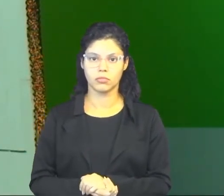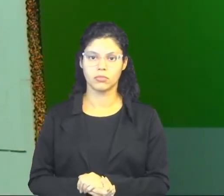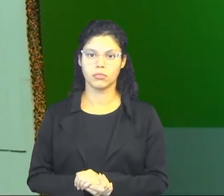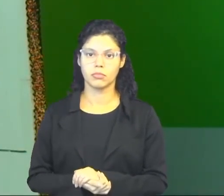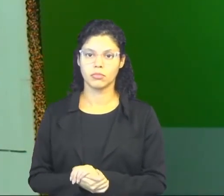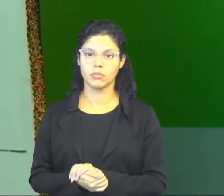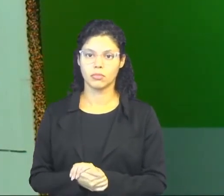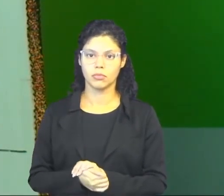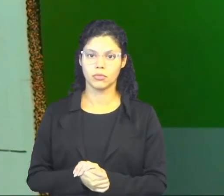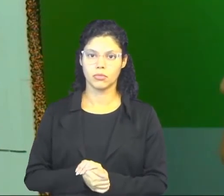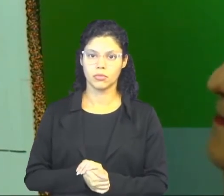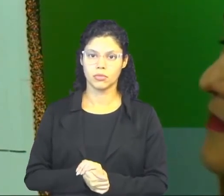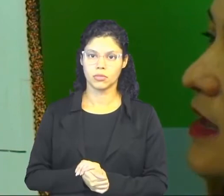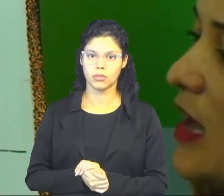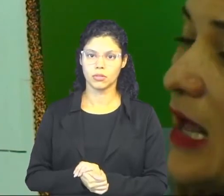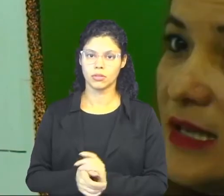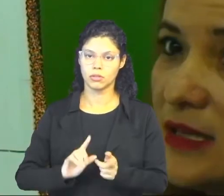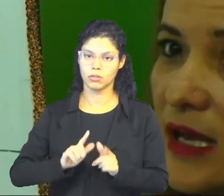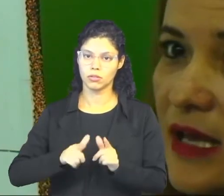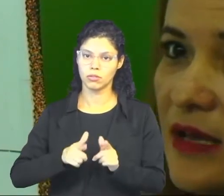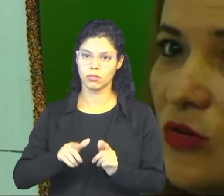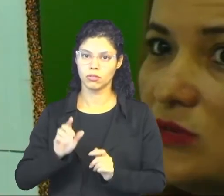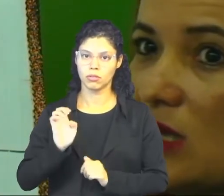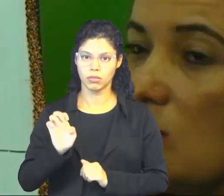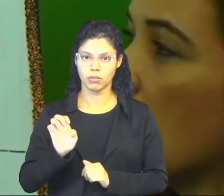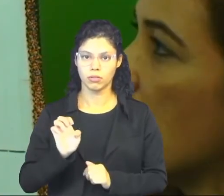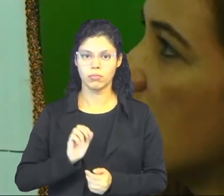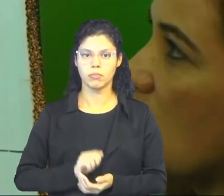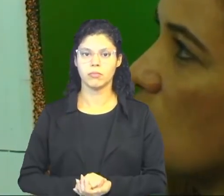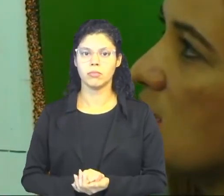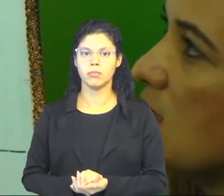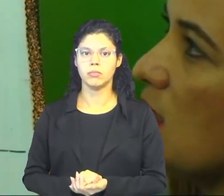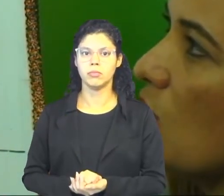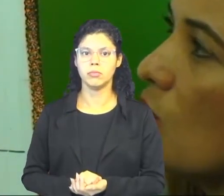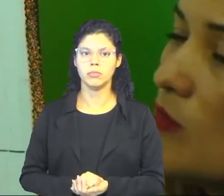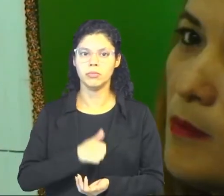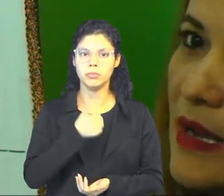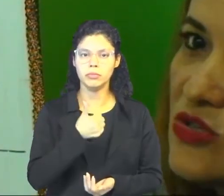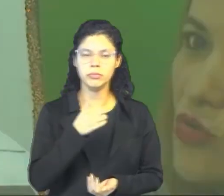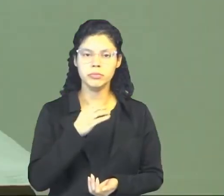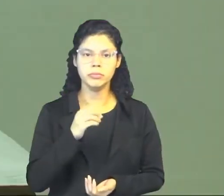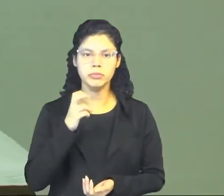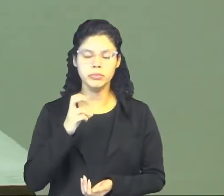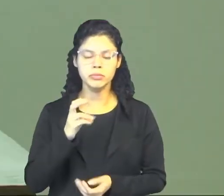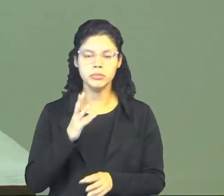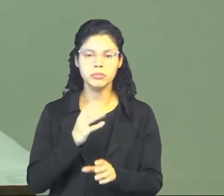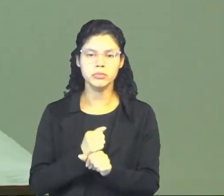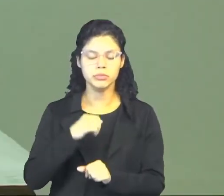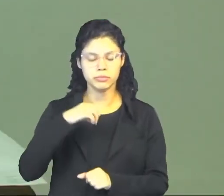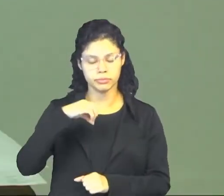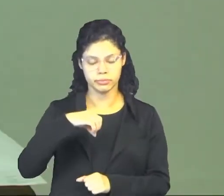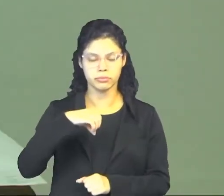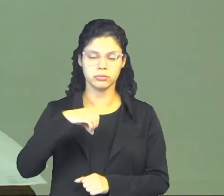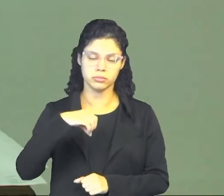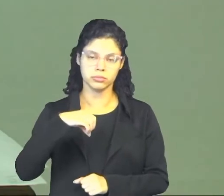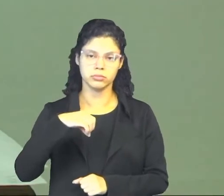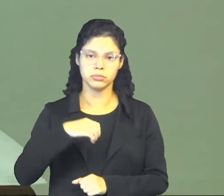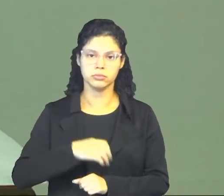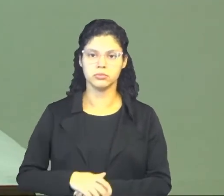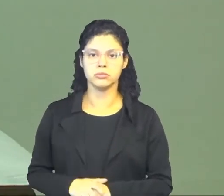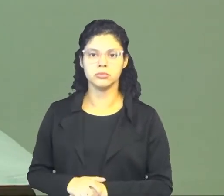Olha o próximo exemplo, a letra E. A letra E eu tenho 105 mais 9, ok? Então, eu vou colocar